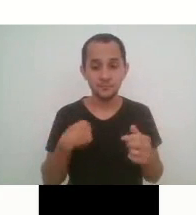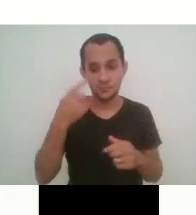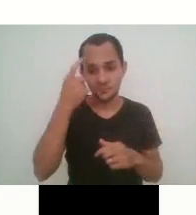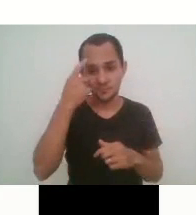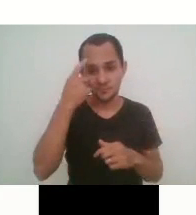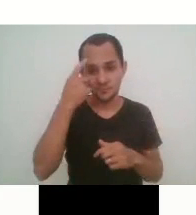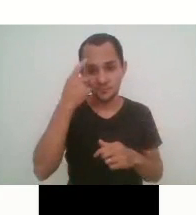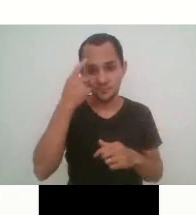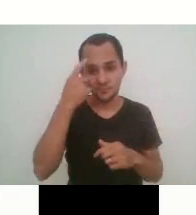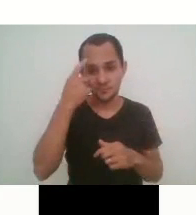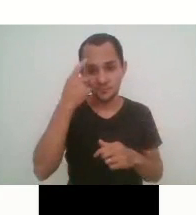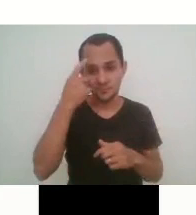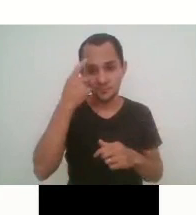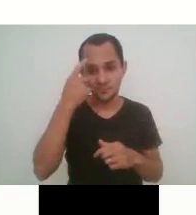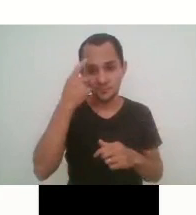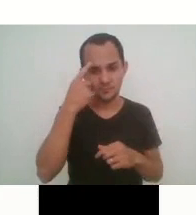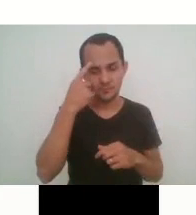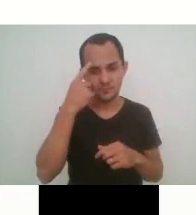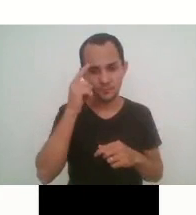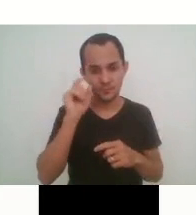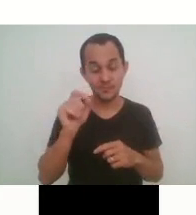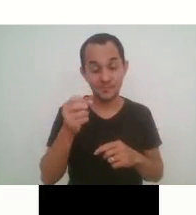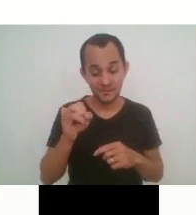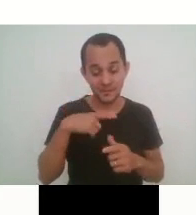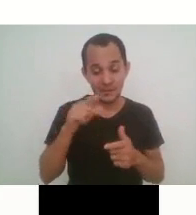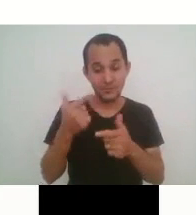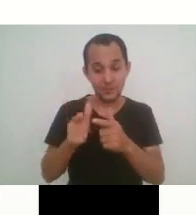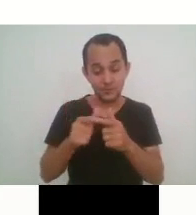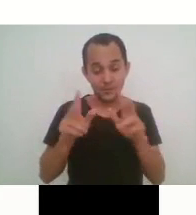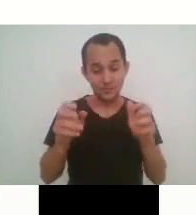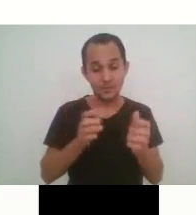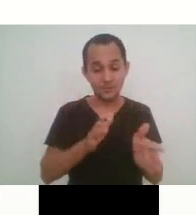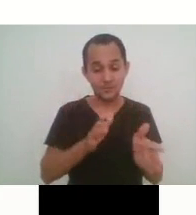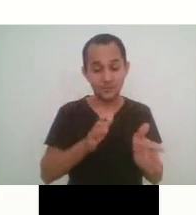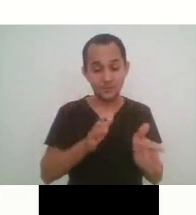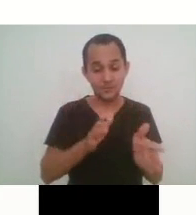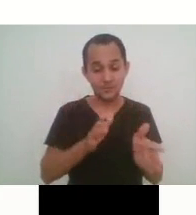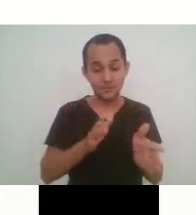cabe, se há problemas de acessibilidade, né,